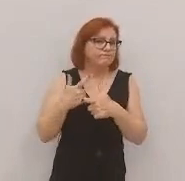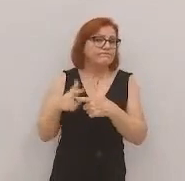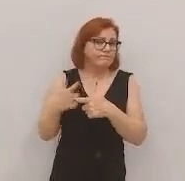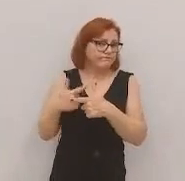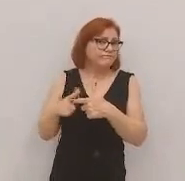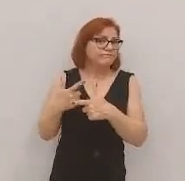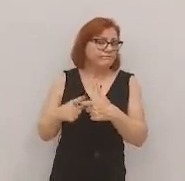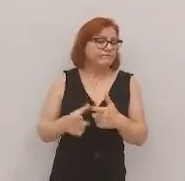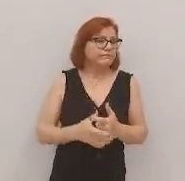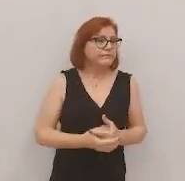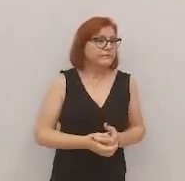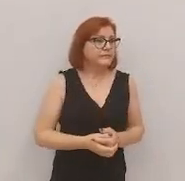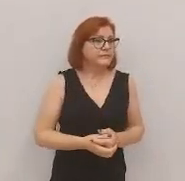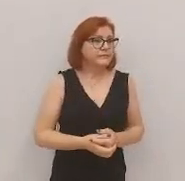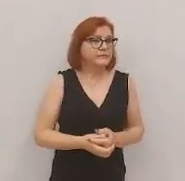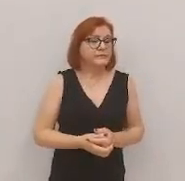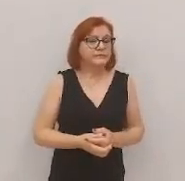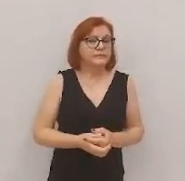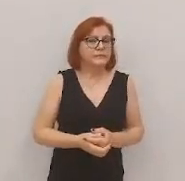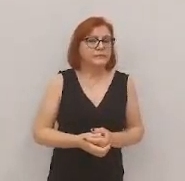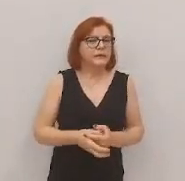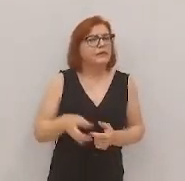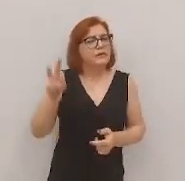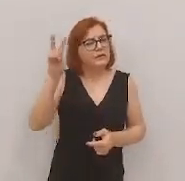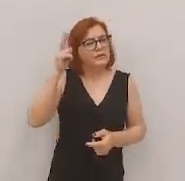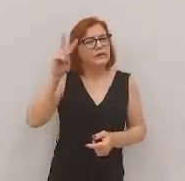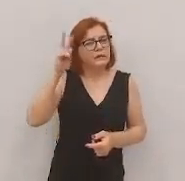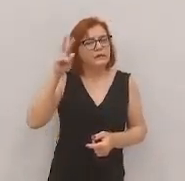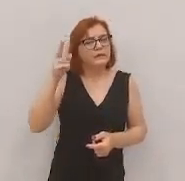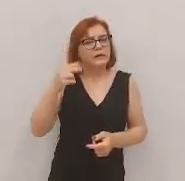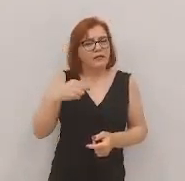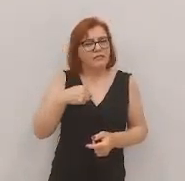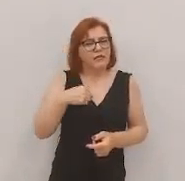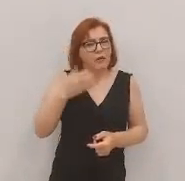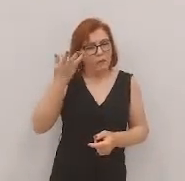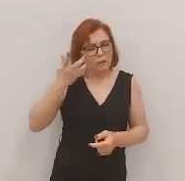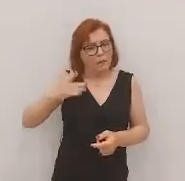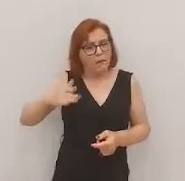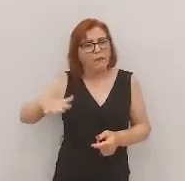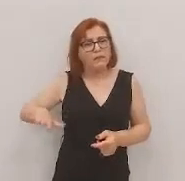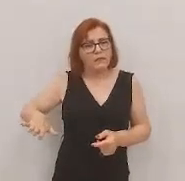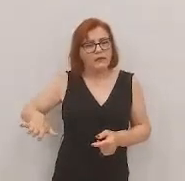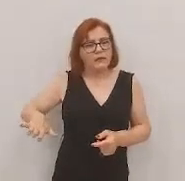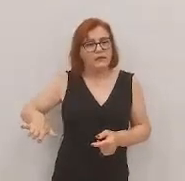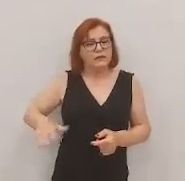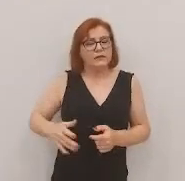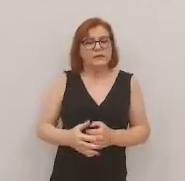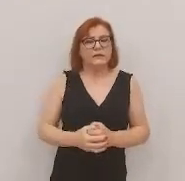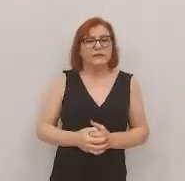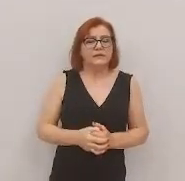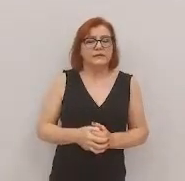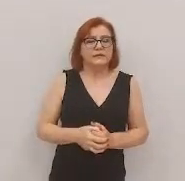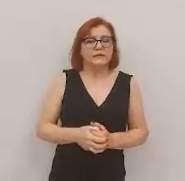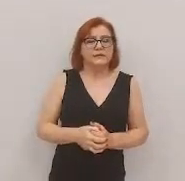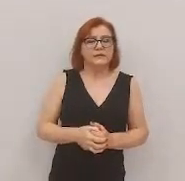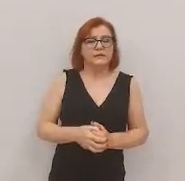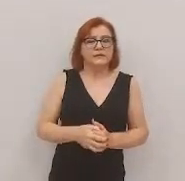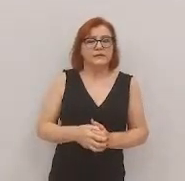Eu me lembro que quando eu era criança, quer dizer, criancinha mesmo, gente, criancinha mesmo, né?